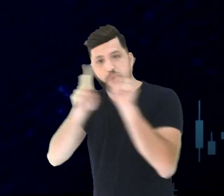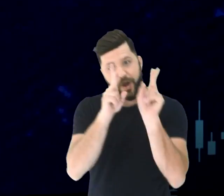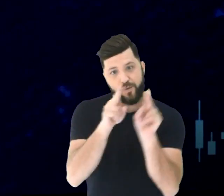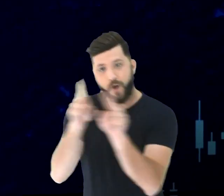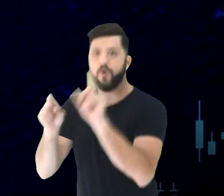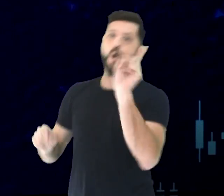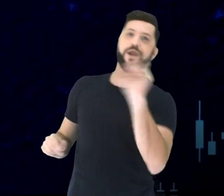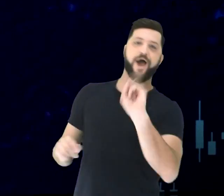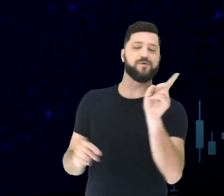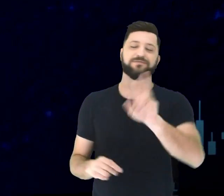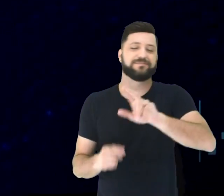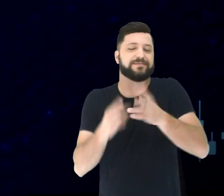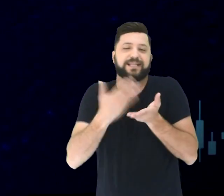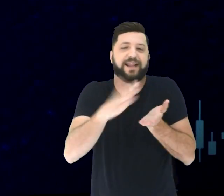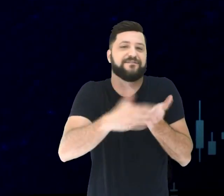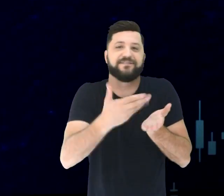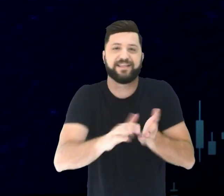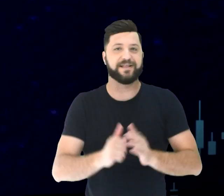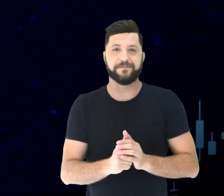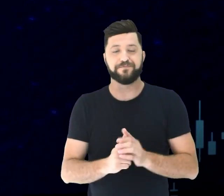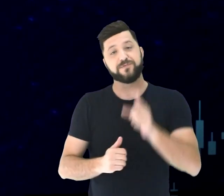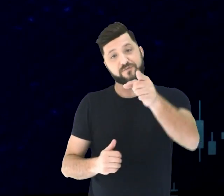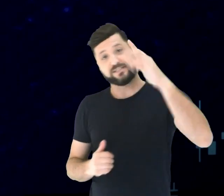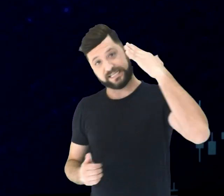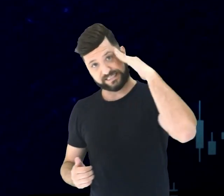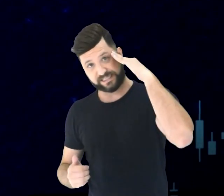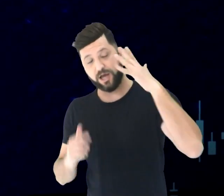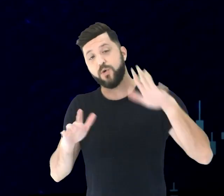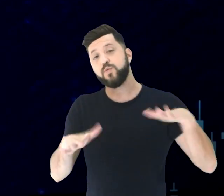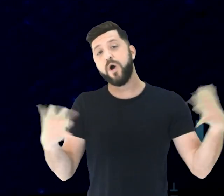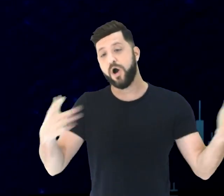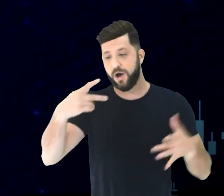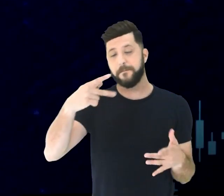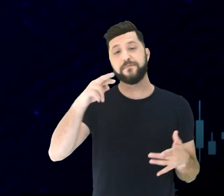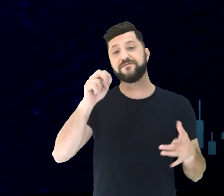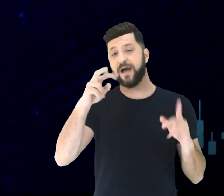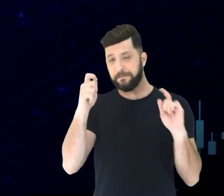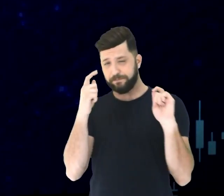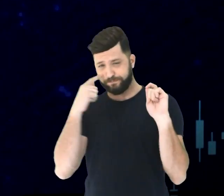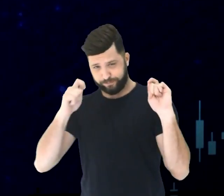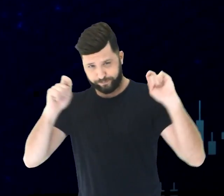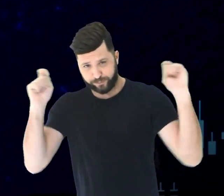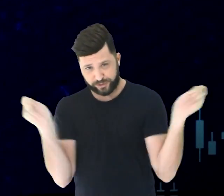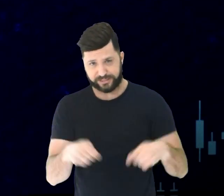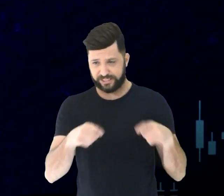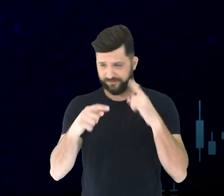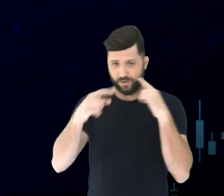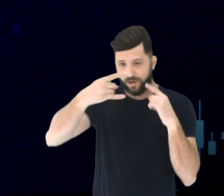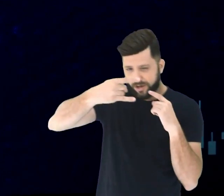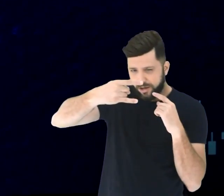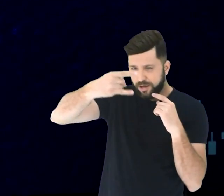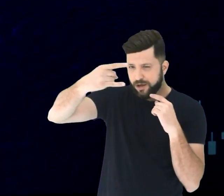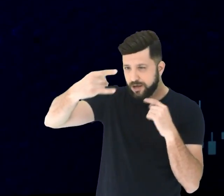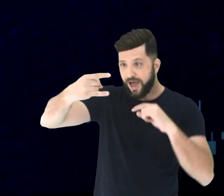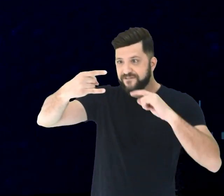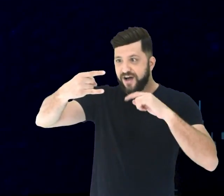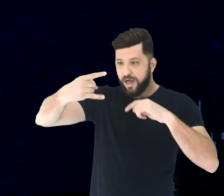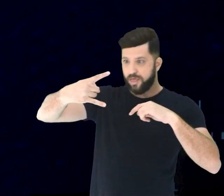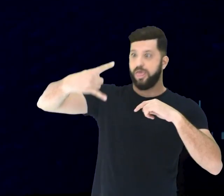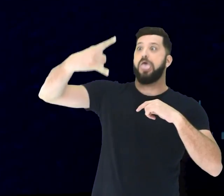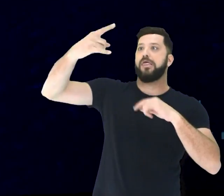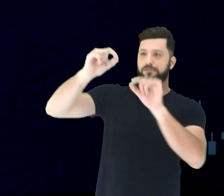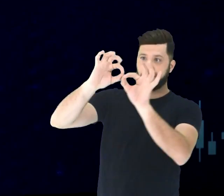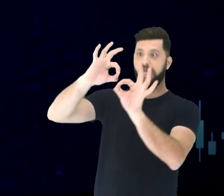entendimento a probabilidade advém do fato de você entender quando é provável uma reversão abrupta acontecer e quando não é bom